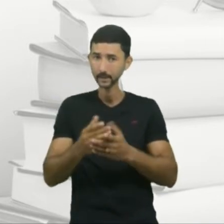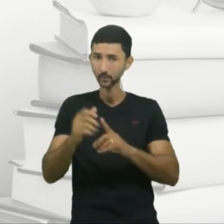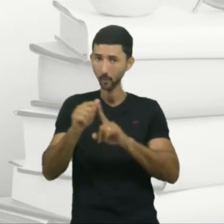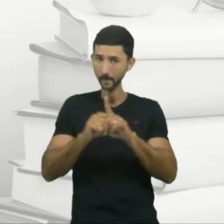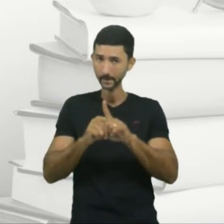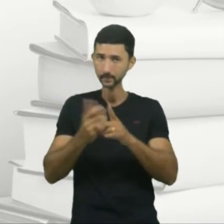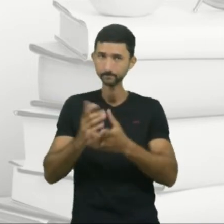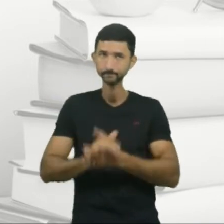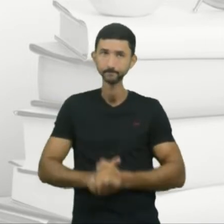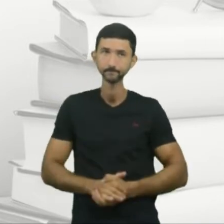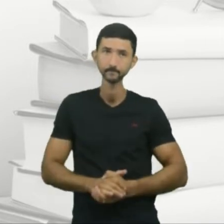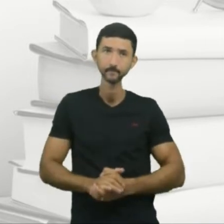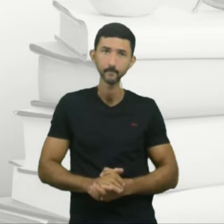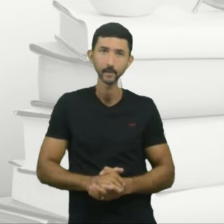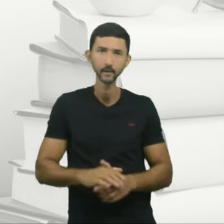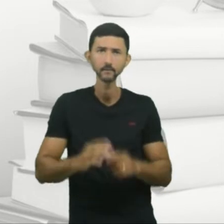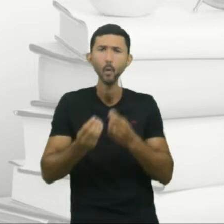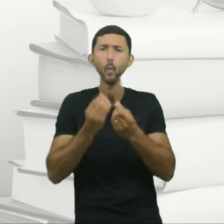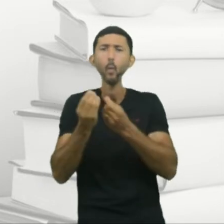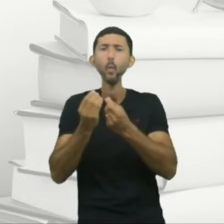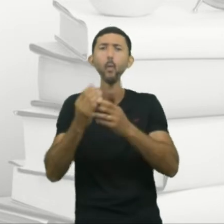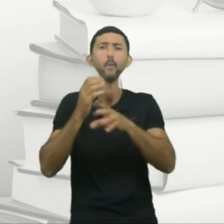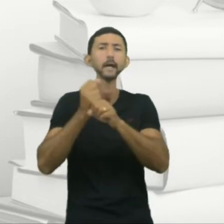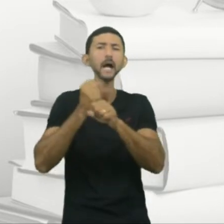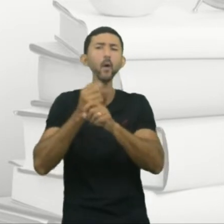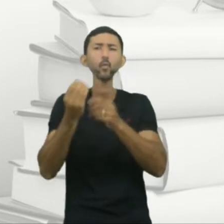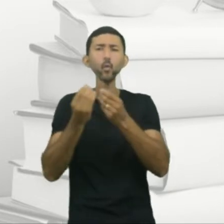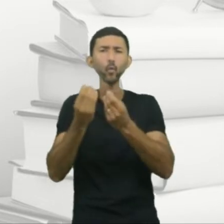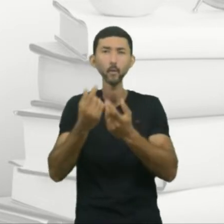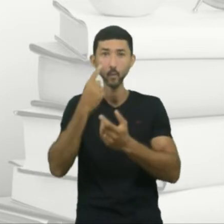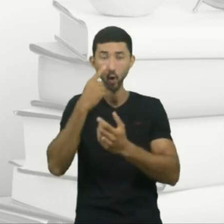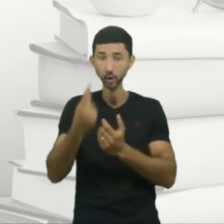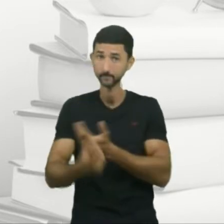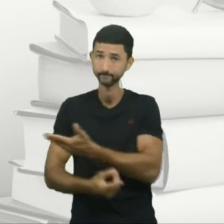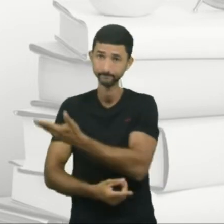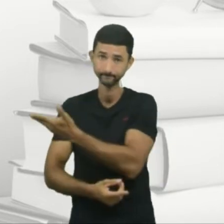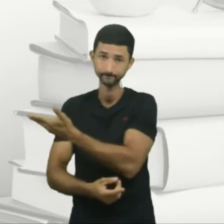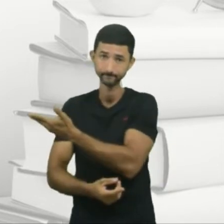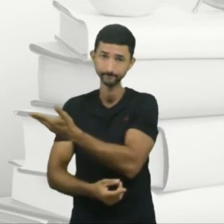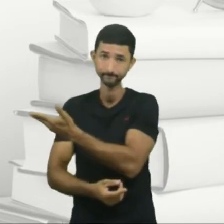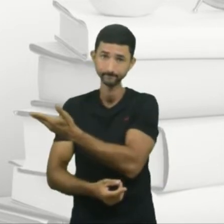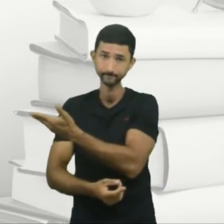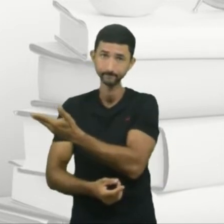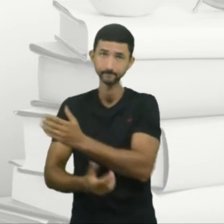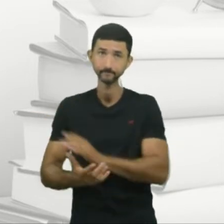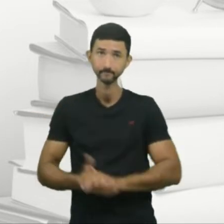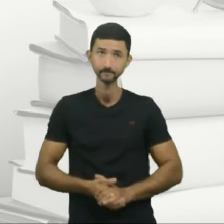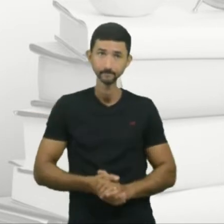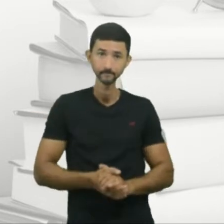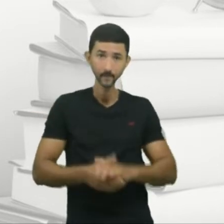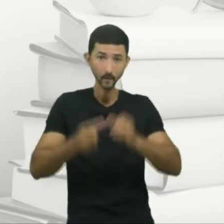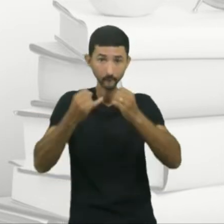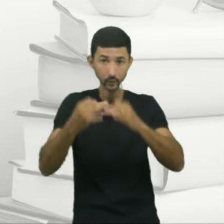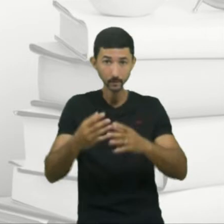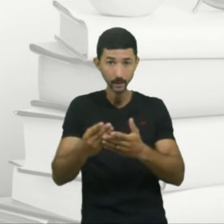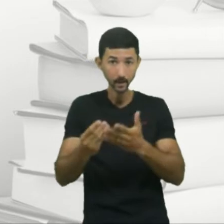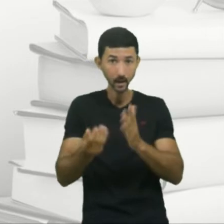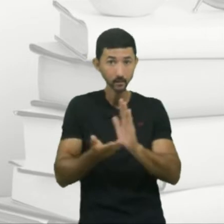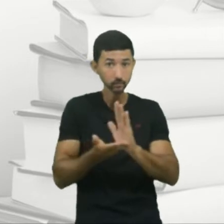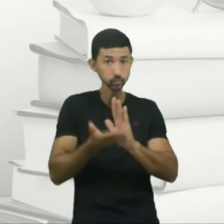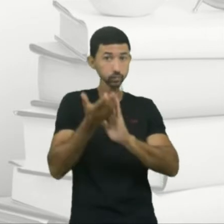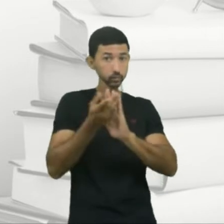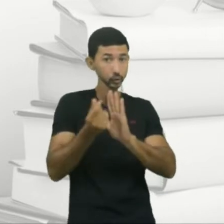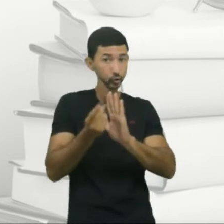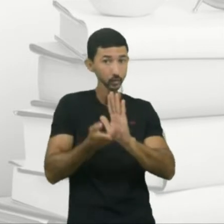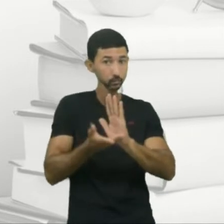0,11% ao mês. Então, como é o cálculo que é feito? É feito o seguinte, eu estou querendo te explicar qual é o rendimento que